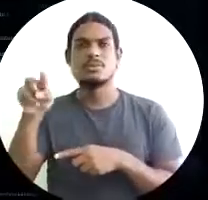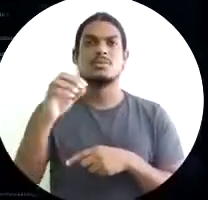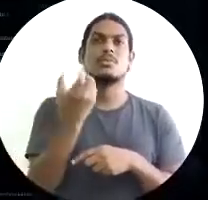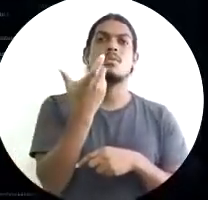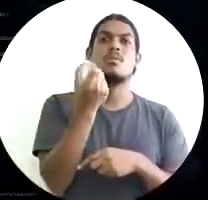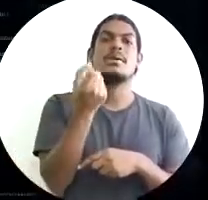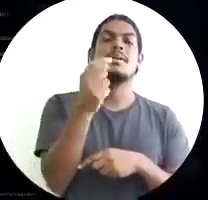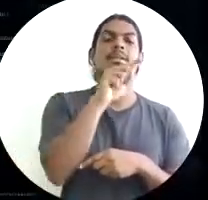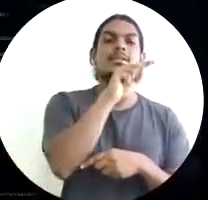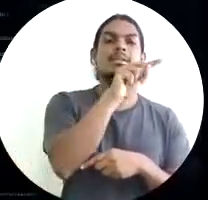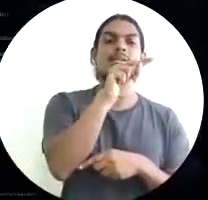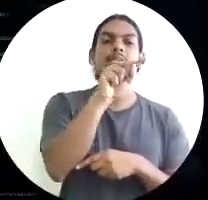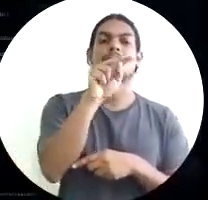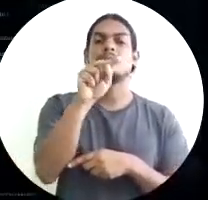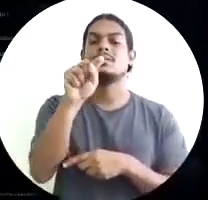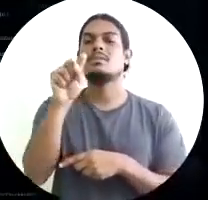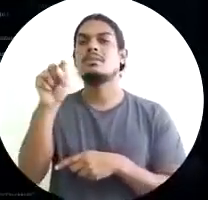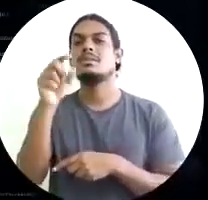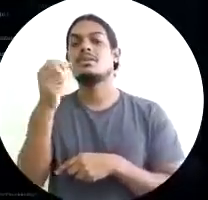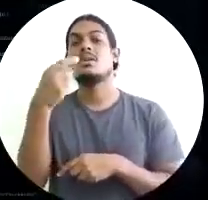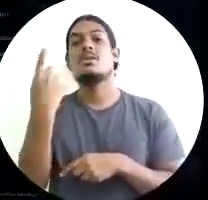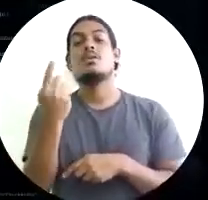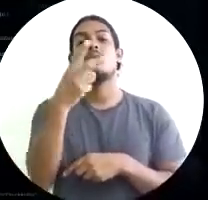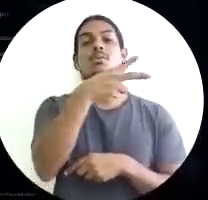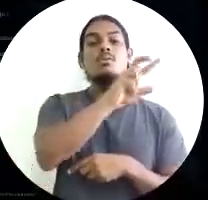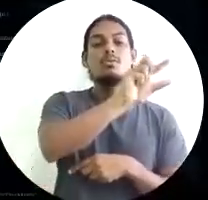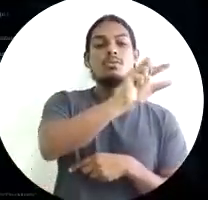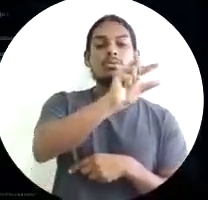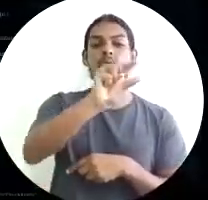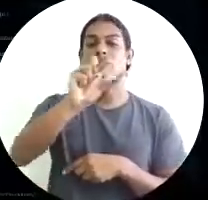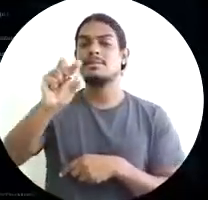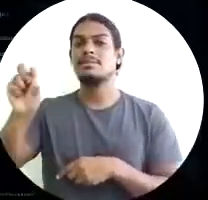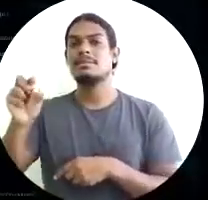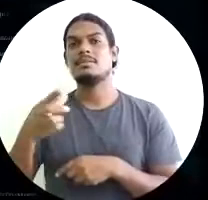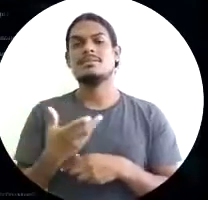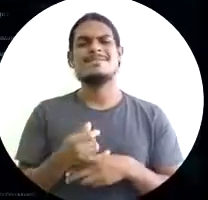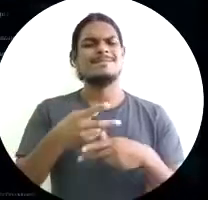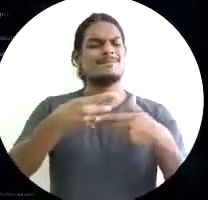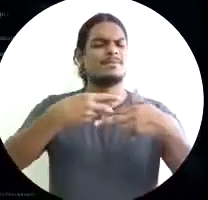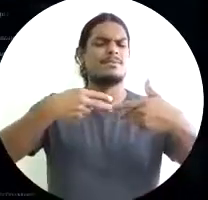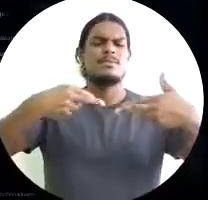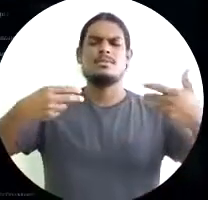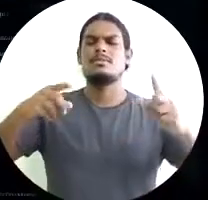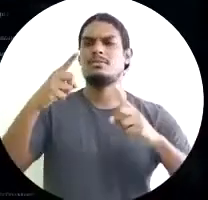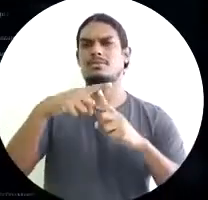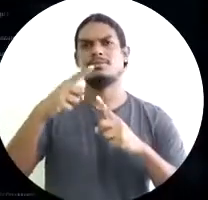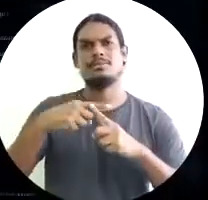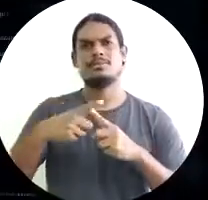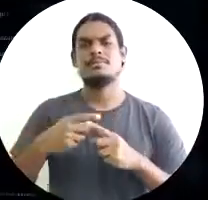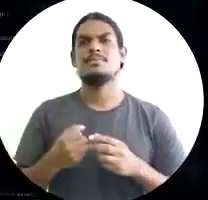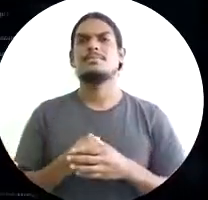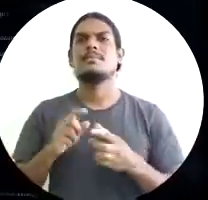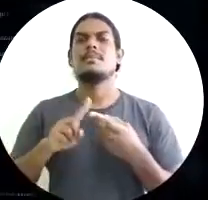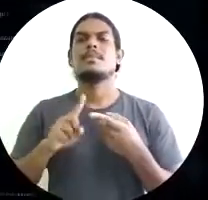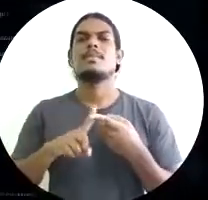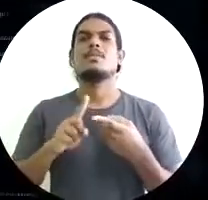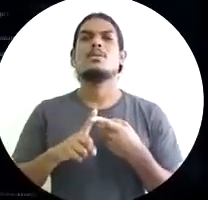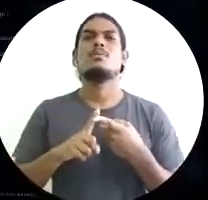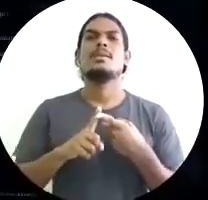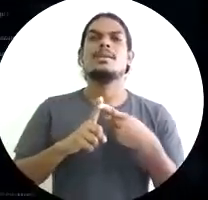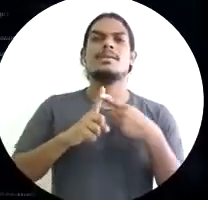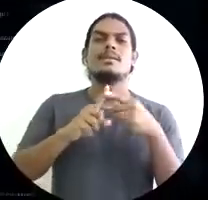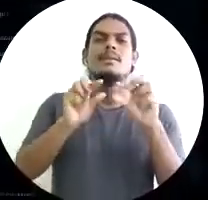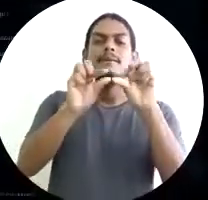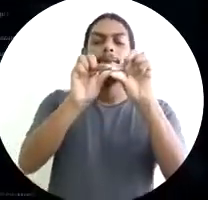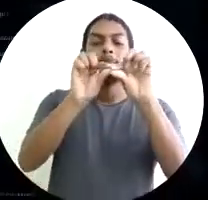tracejada, a linha pontilhada, a linha duas linhas. Então, temos vários estilos diferentes. E também a grossura dessa